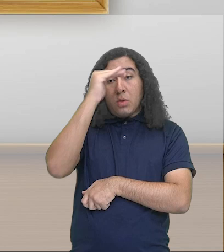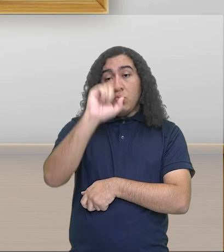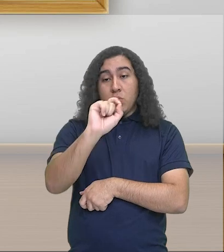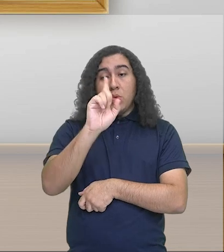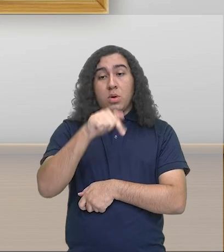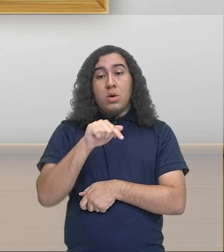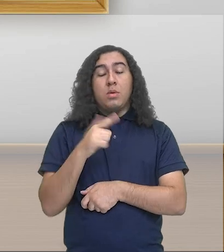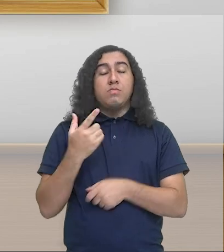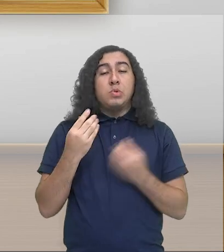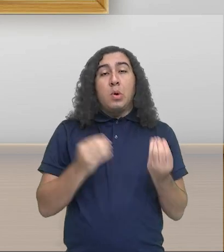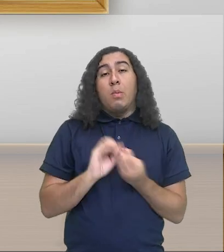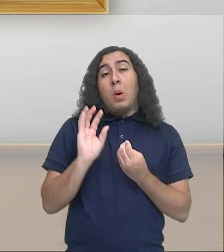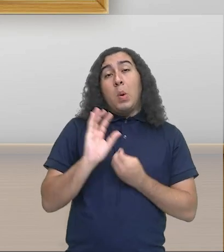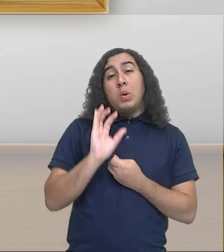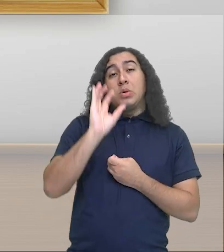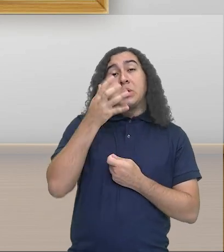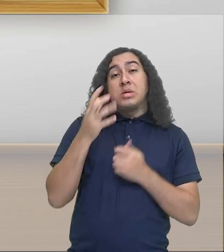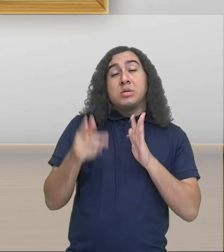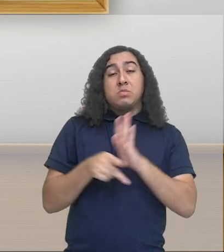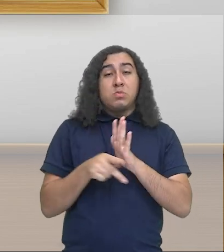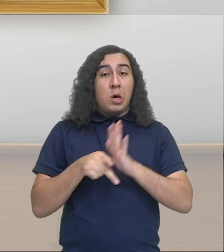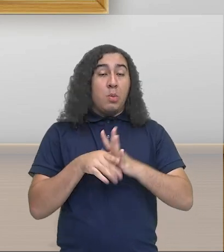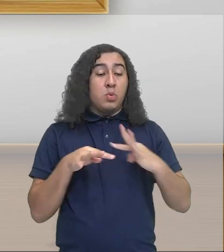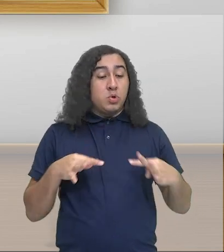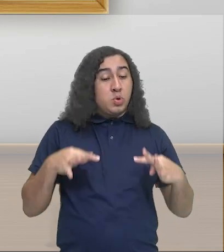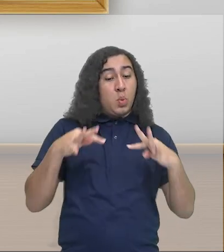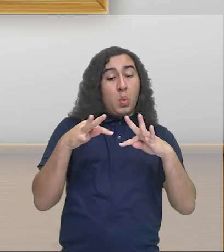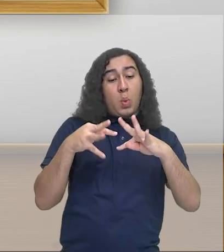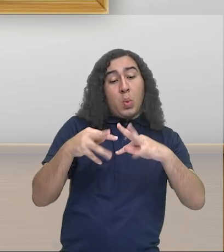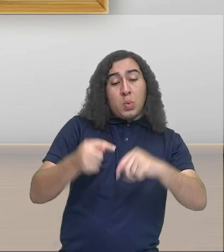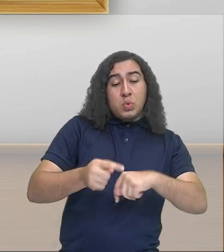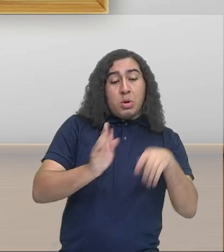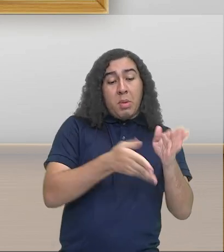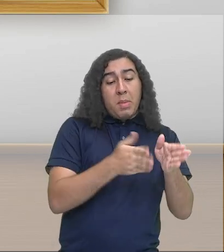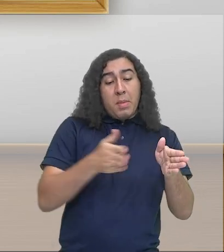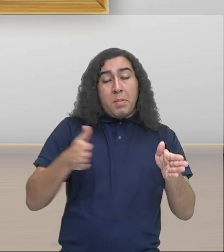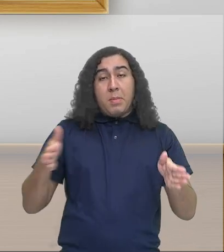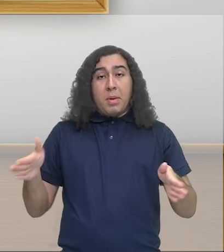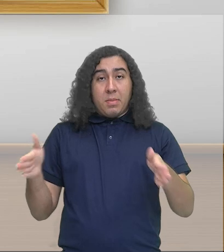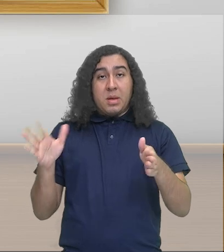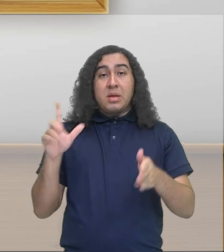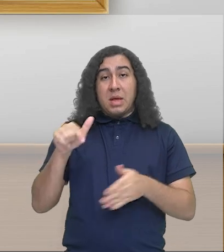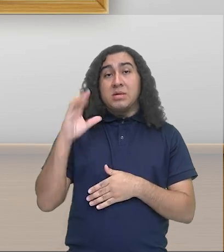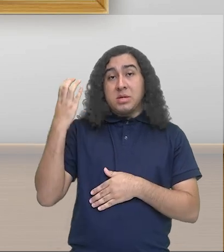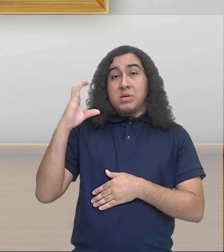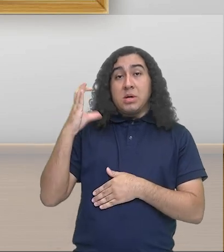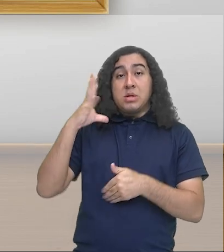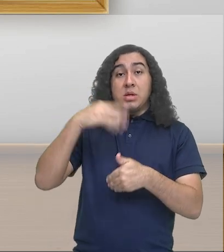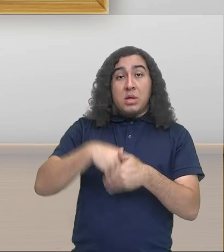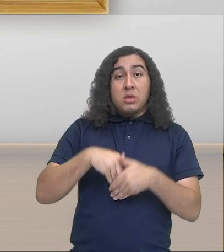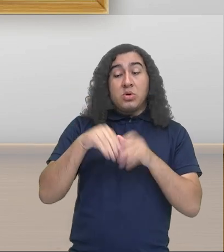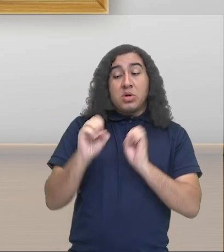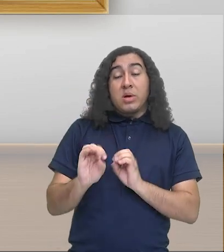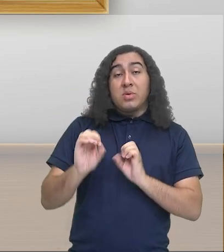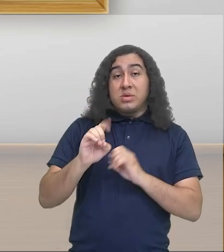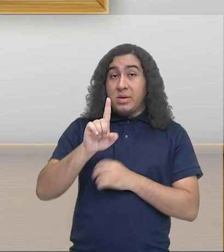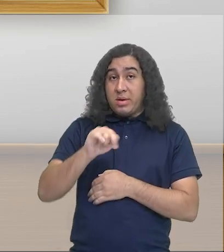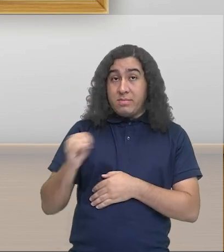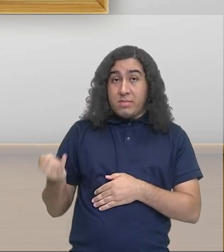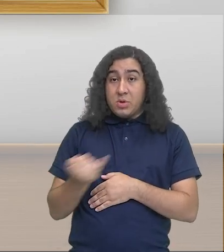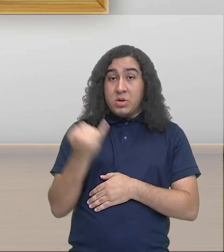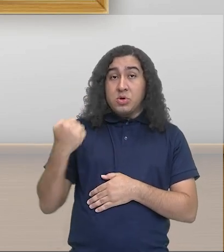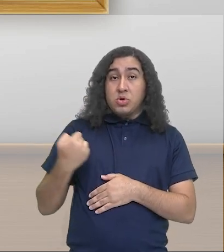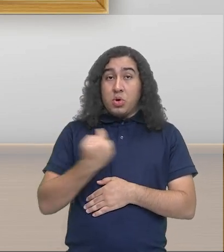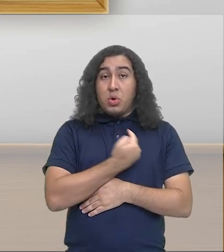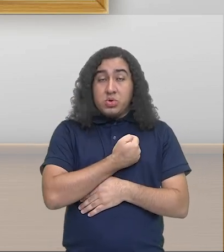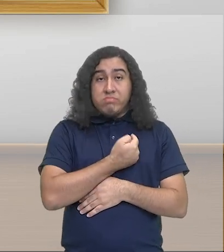as idas e vindas dessa ciência dentro dessa educação que é tão importante para